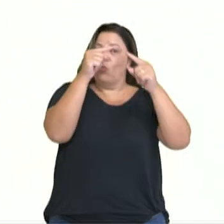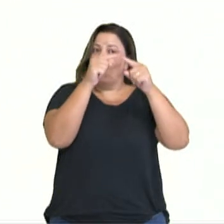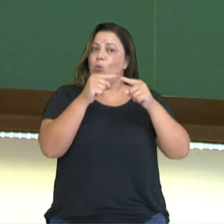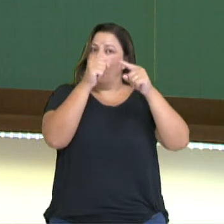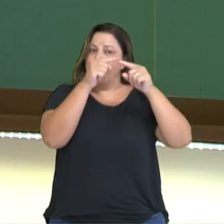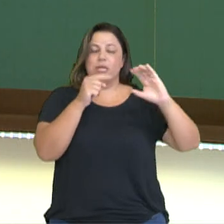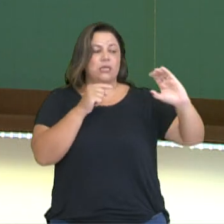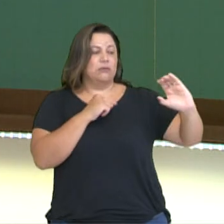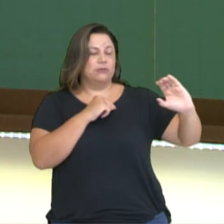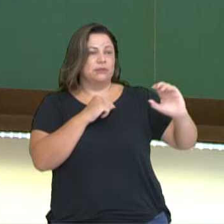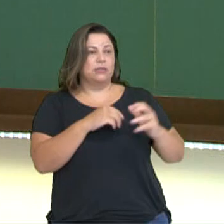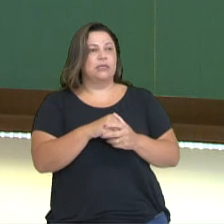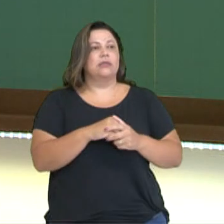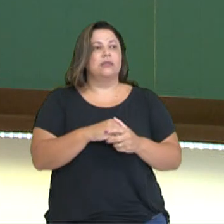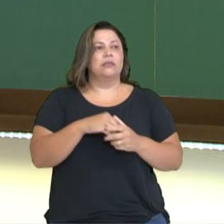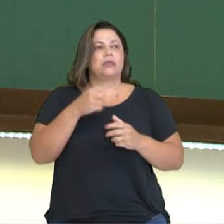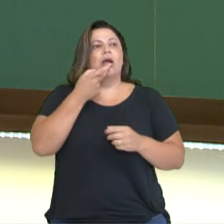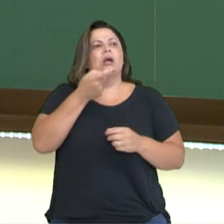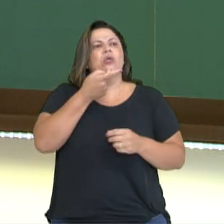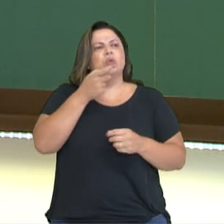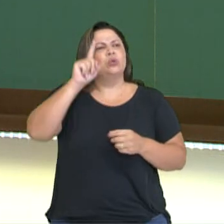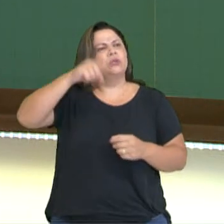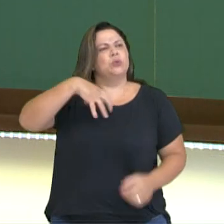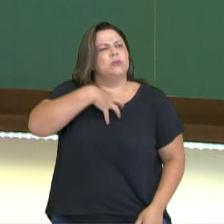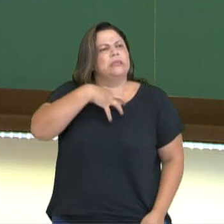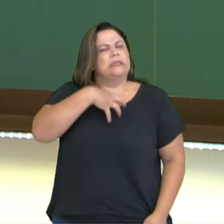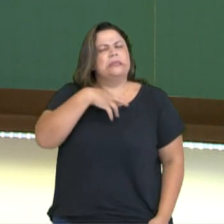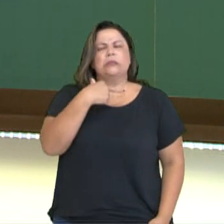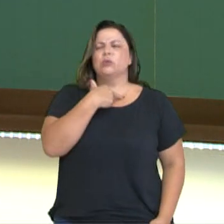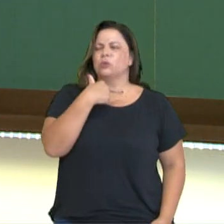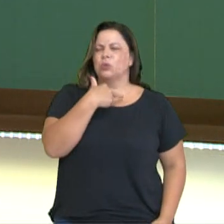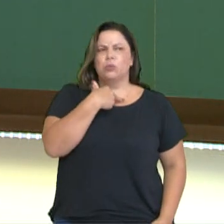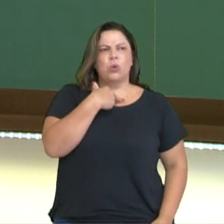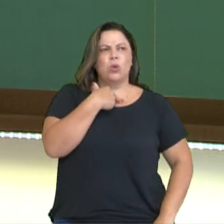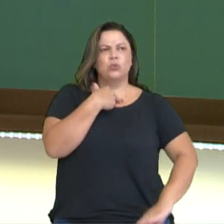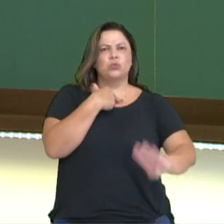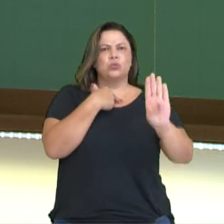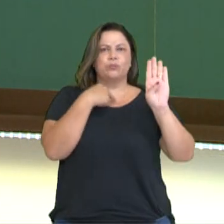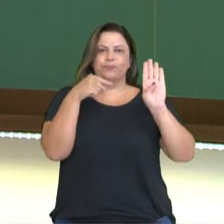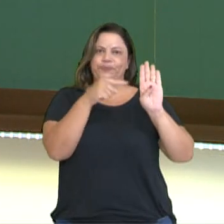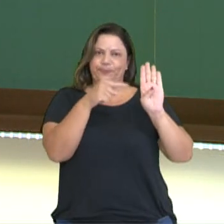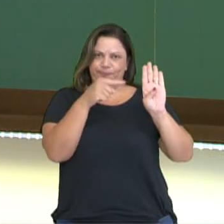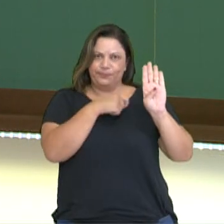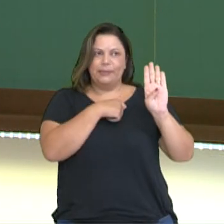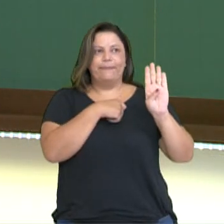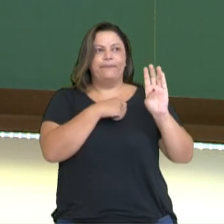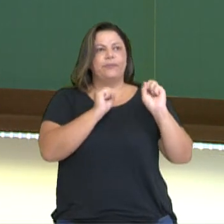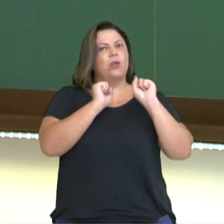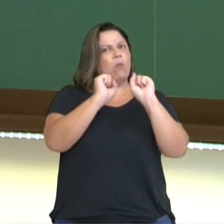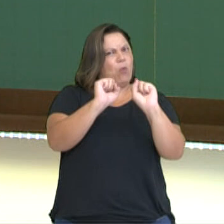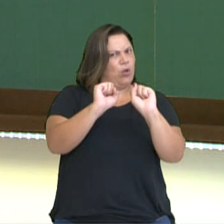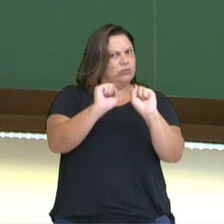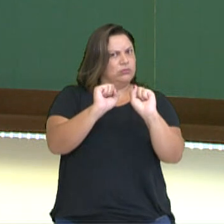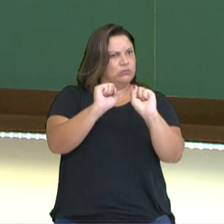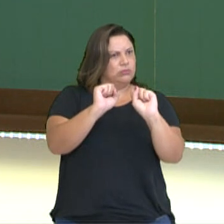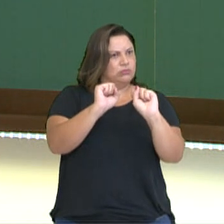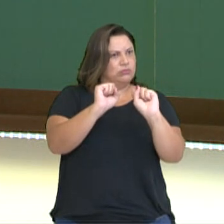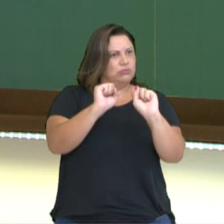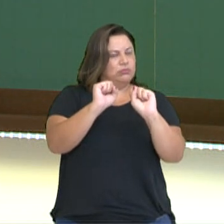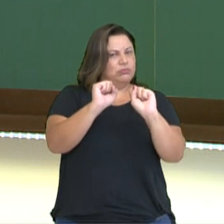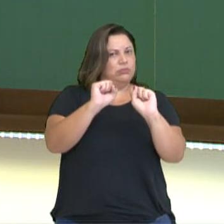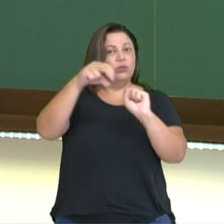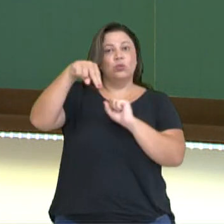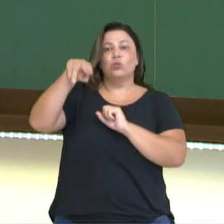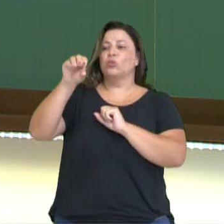Tá? Digam isto que sinto, que eu não posso. Observe o seguinte, ó. Posso aparece a mesma rima